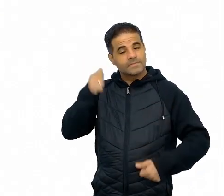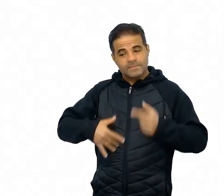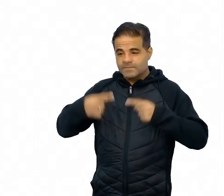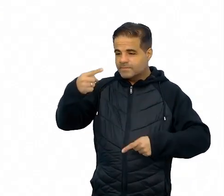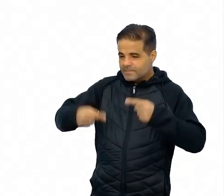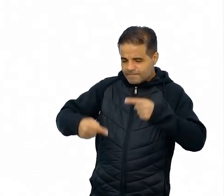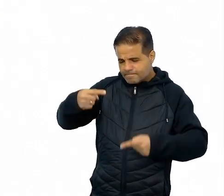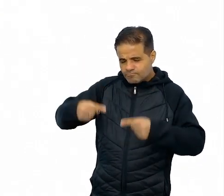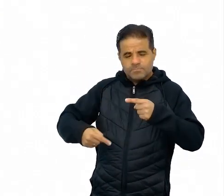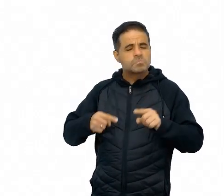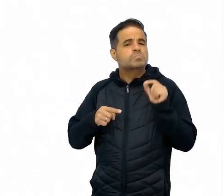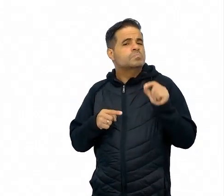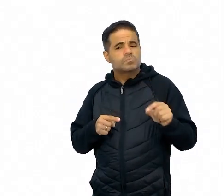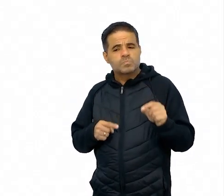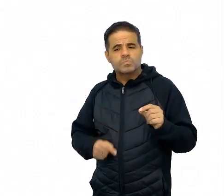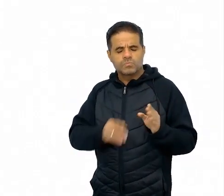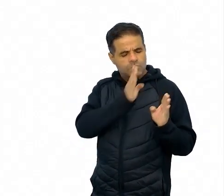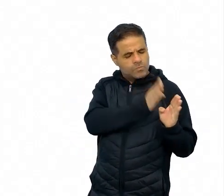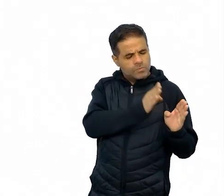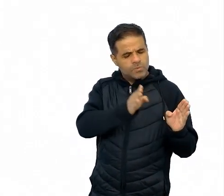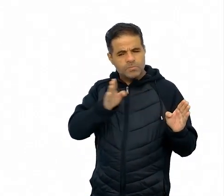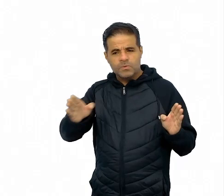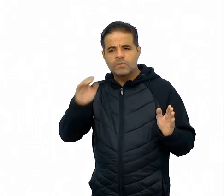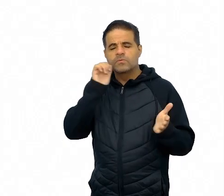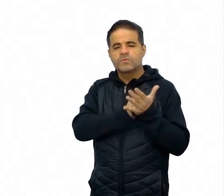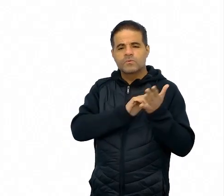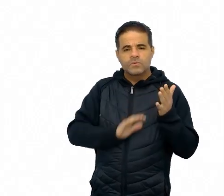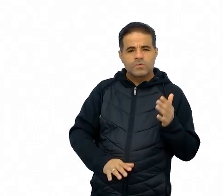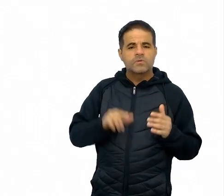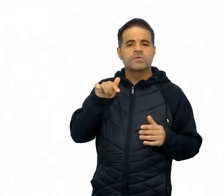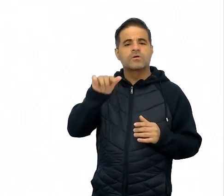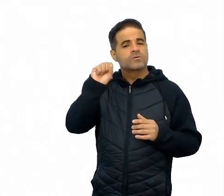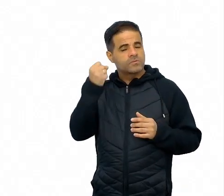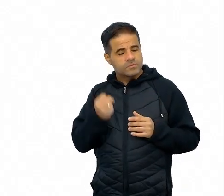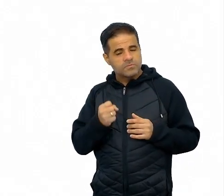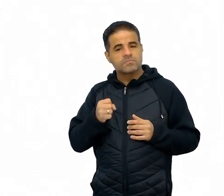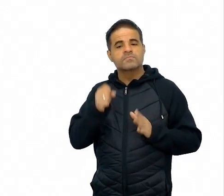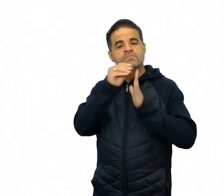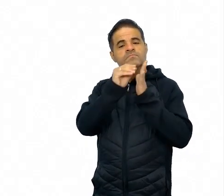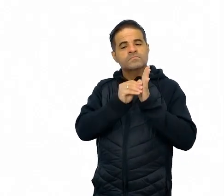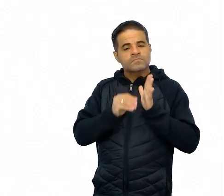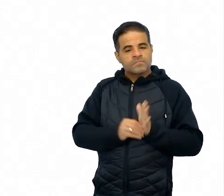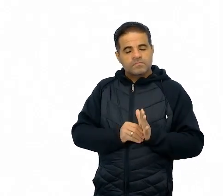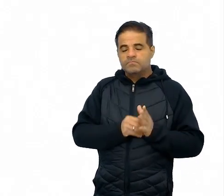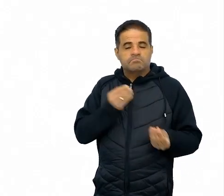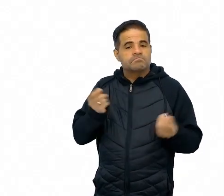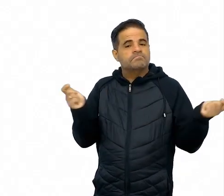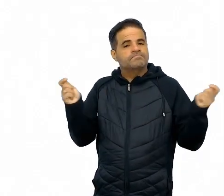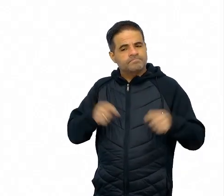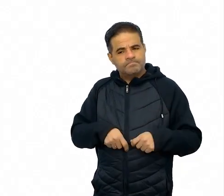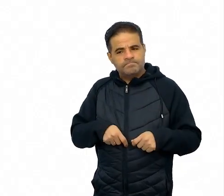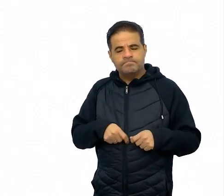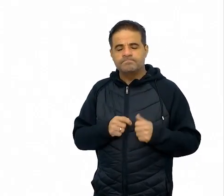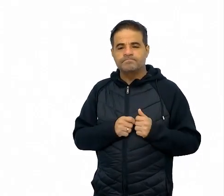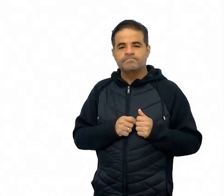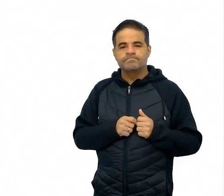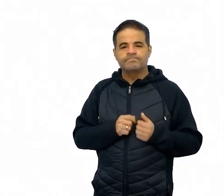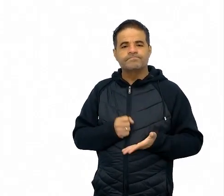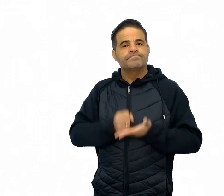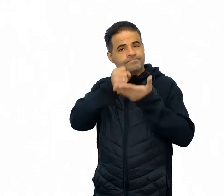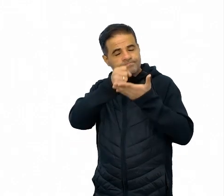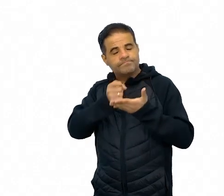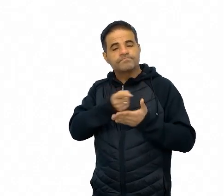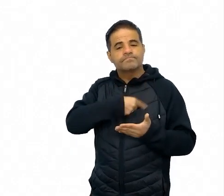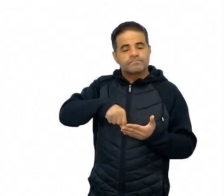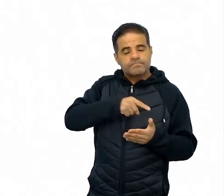discutindo, né, o que é a sequência de atividades 7 e 8, o que ela contém, como eu posso estar levando, a